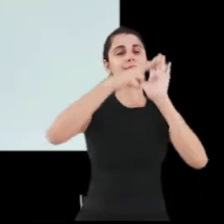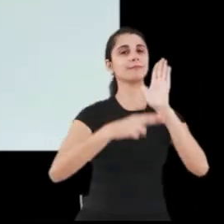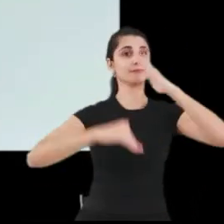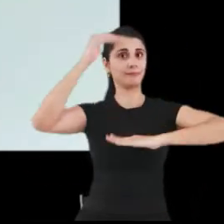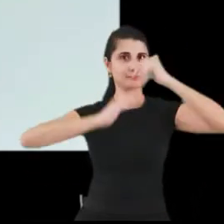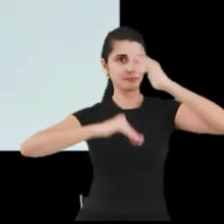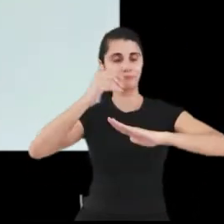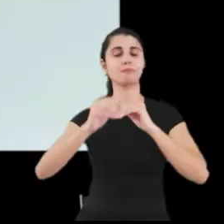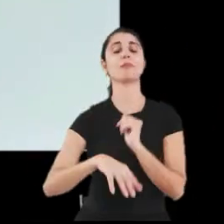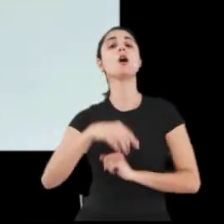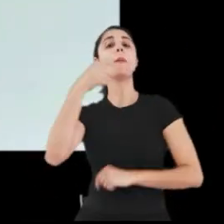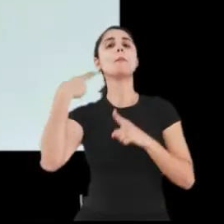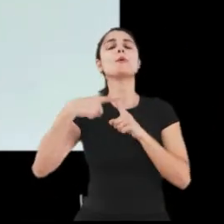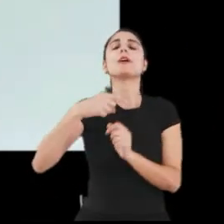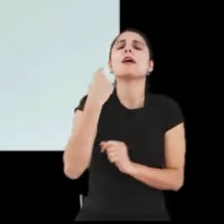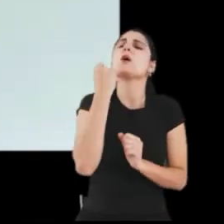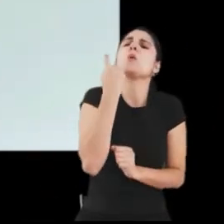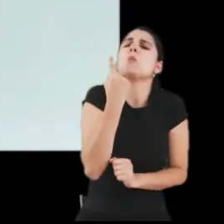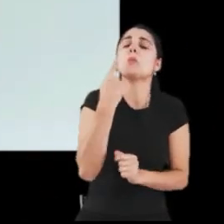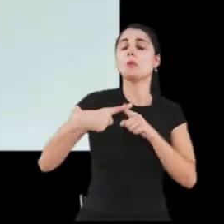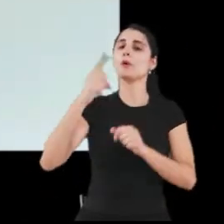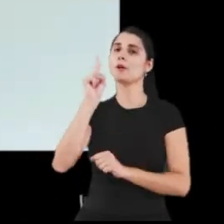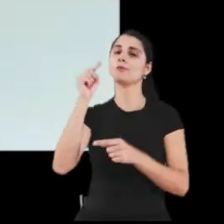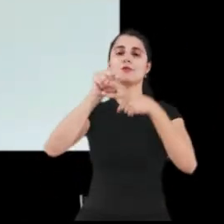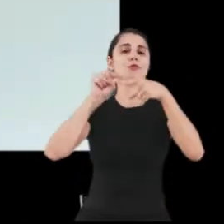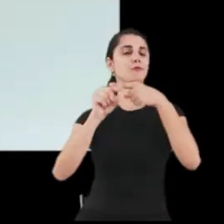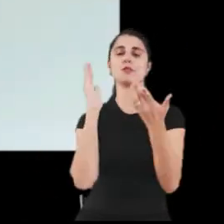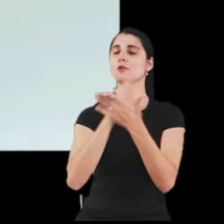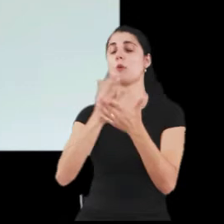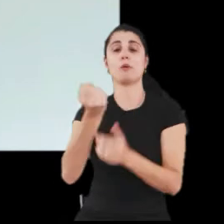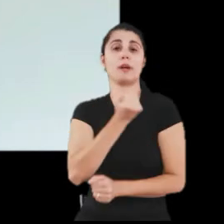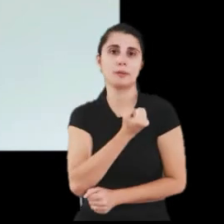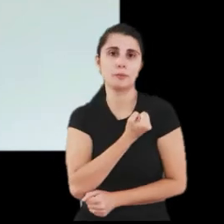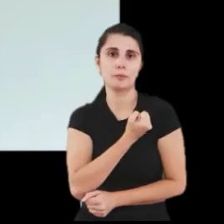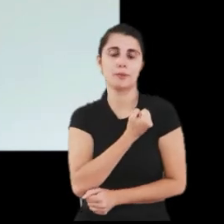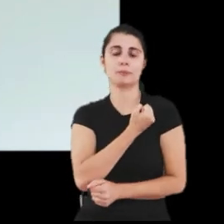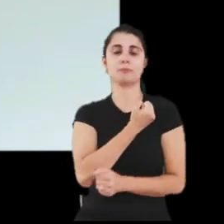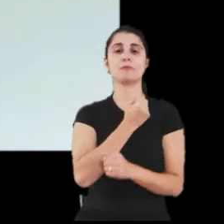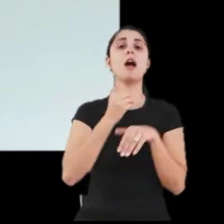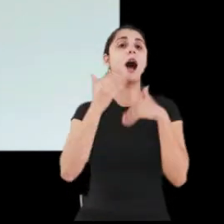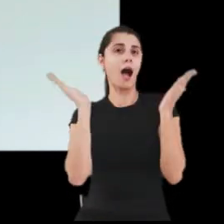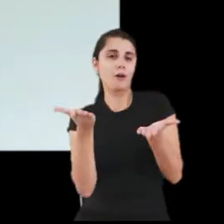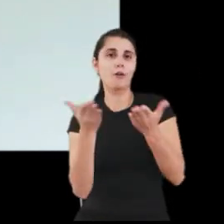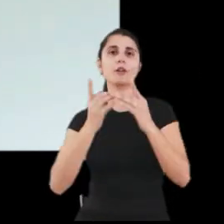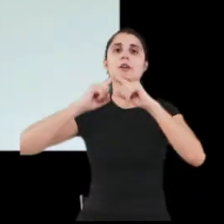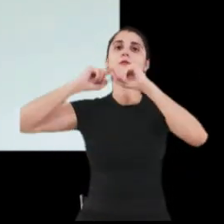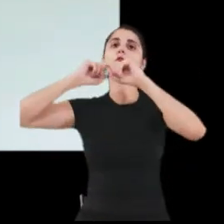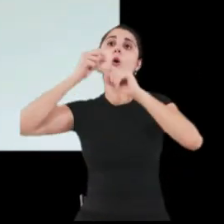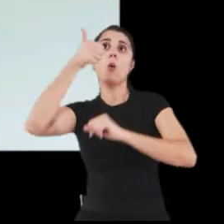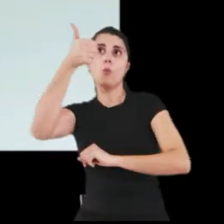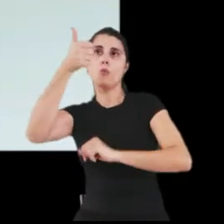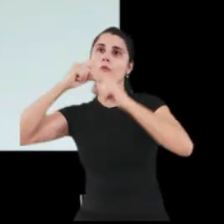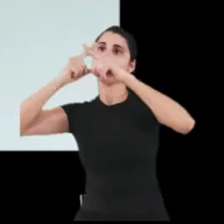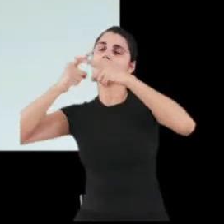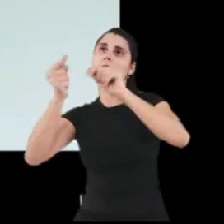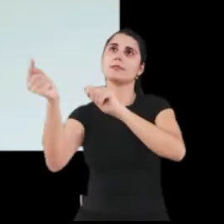Pois o 1 é divisor de qualquer número. Para encontrar o segundo divisor, eu vou multiplicar o 1 pelo